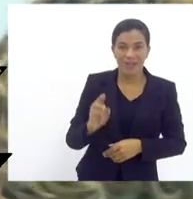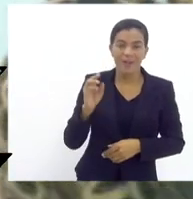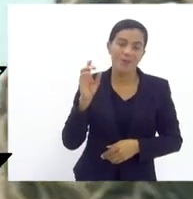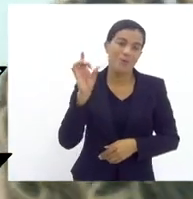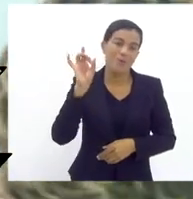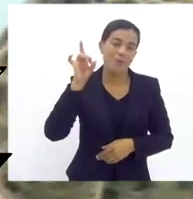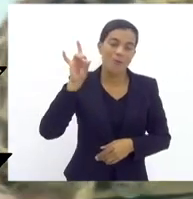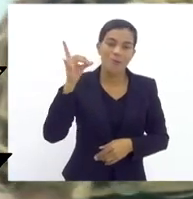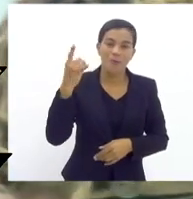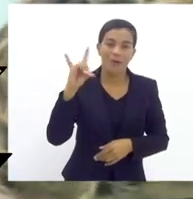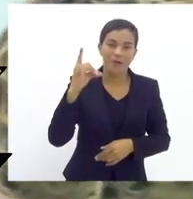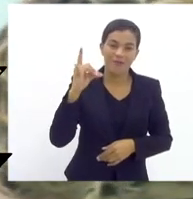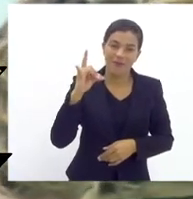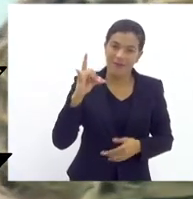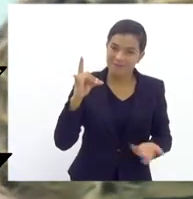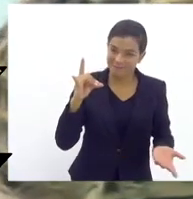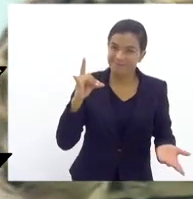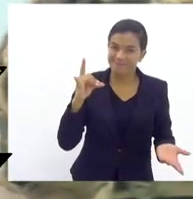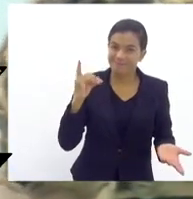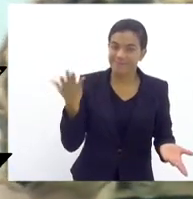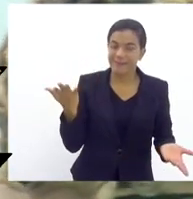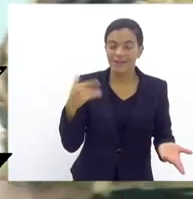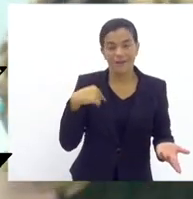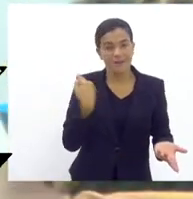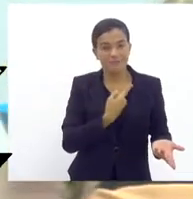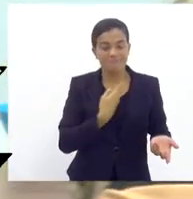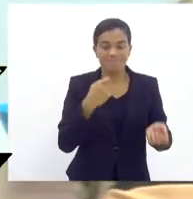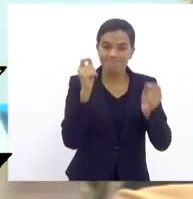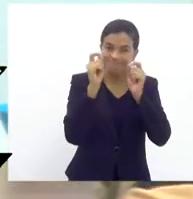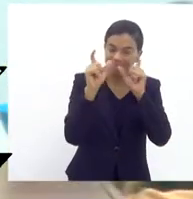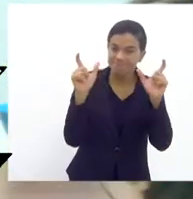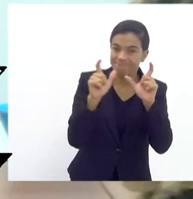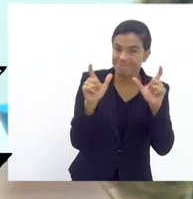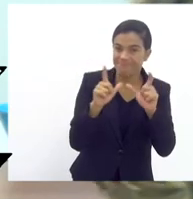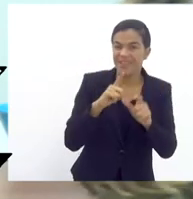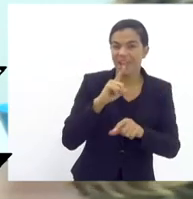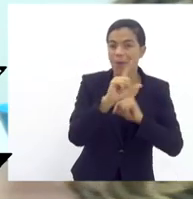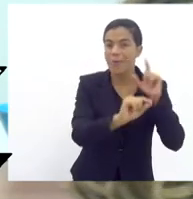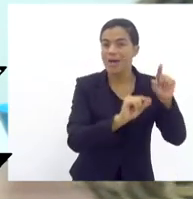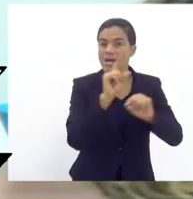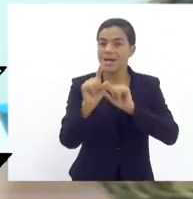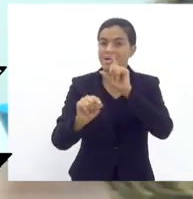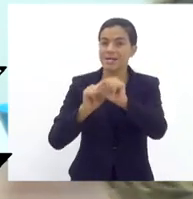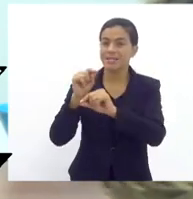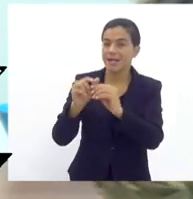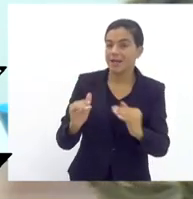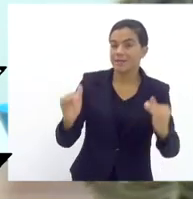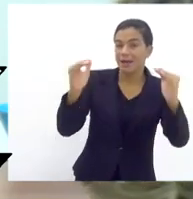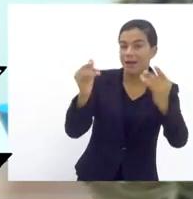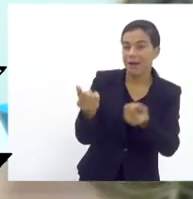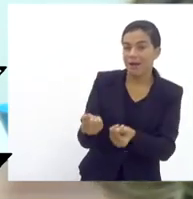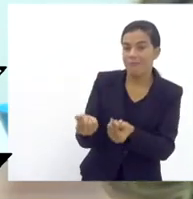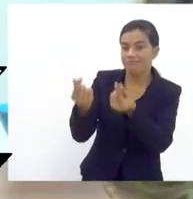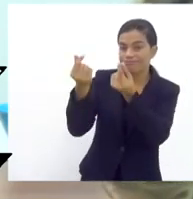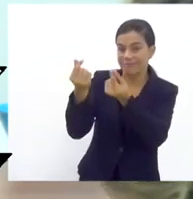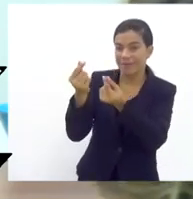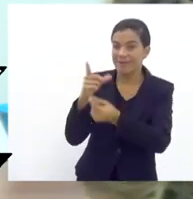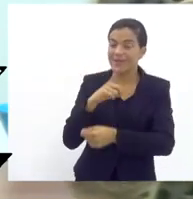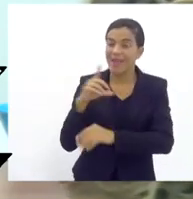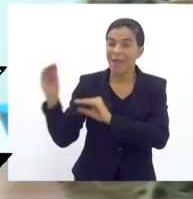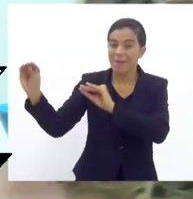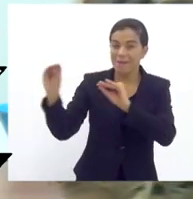precisa tá atento a isso existe uma seleção migratória no mundo imigração